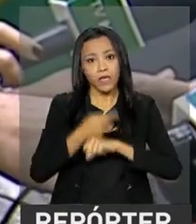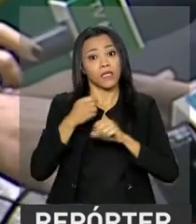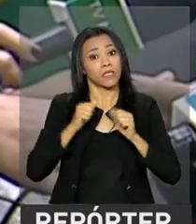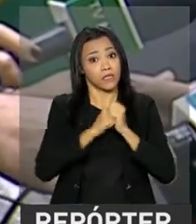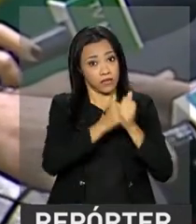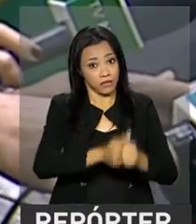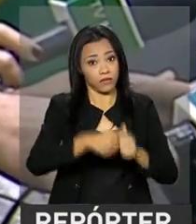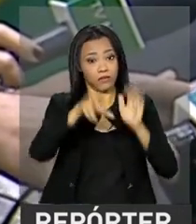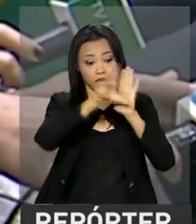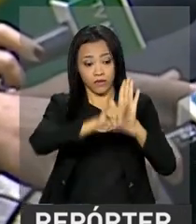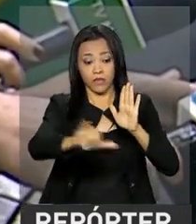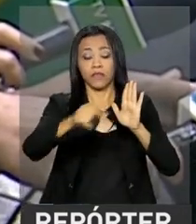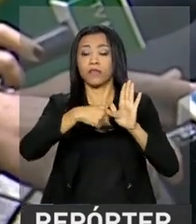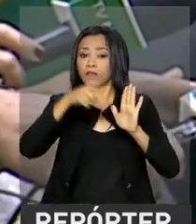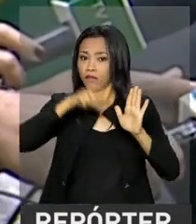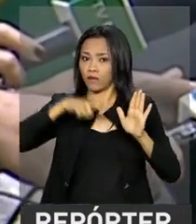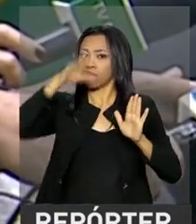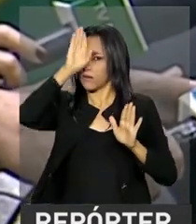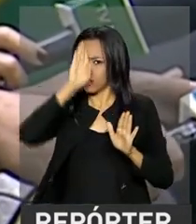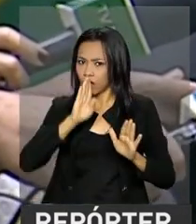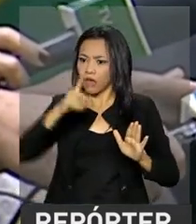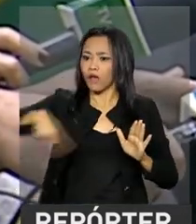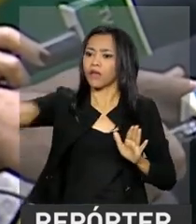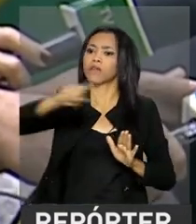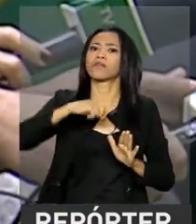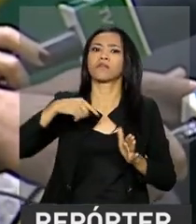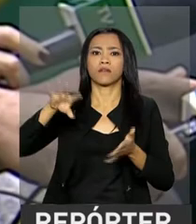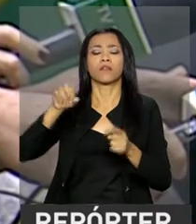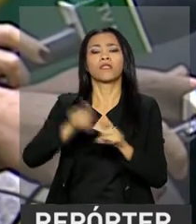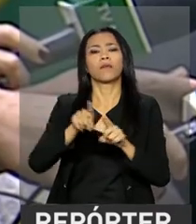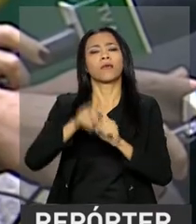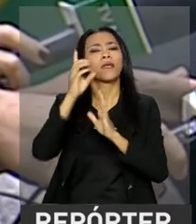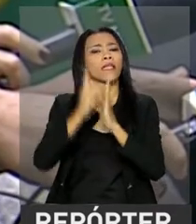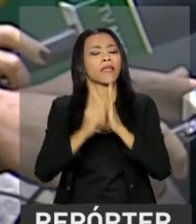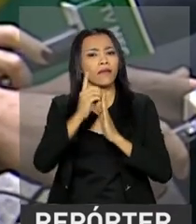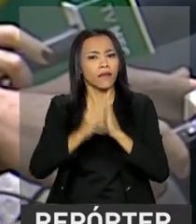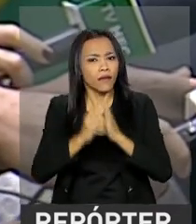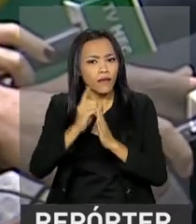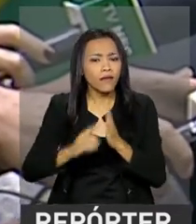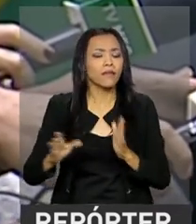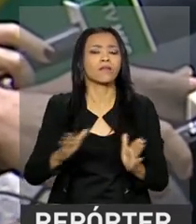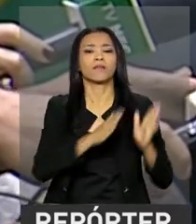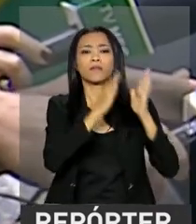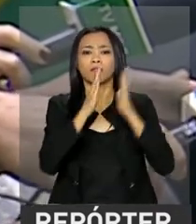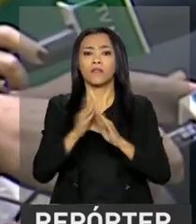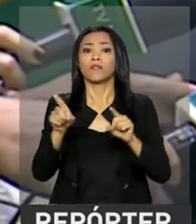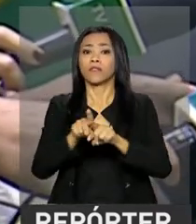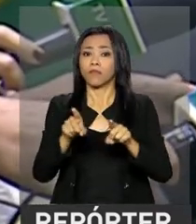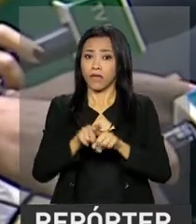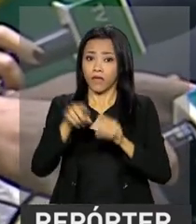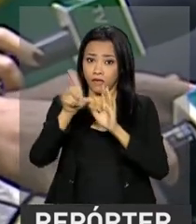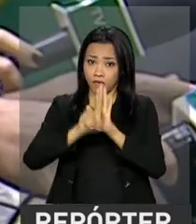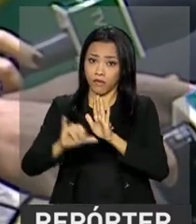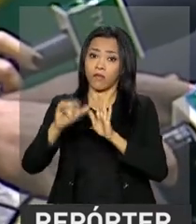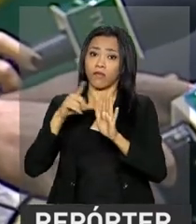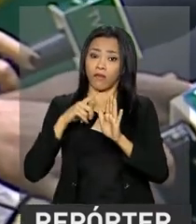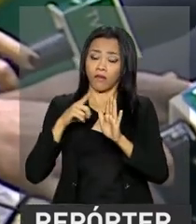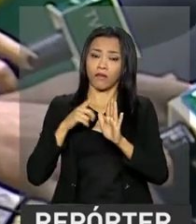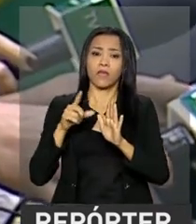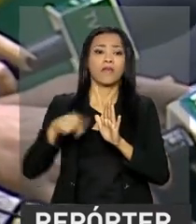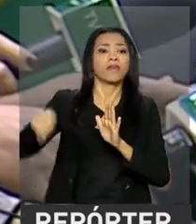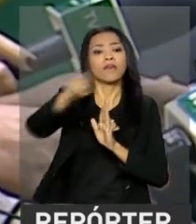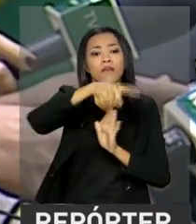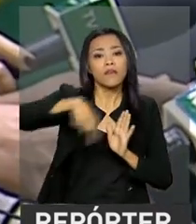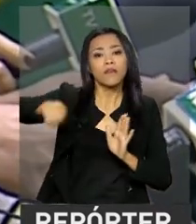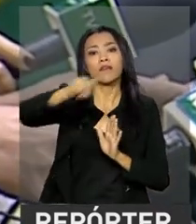que garante gratuidade tanto com relação ao decreto como a legislação ordinária e fazendo com que